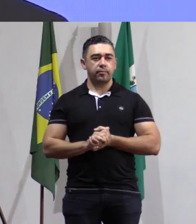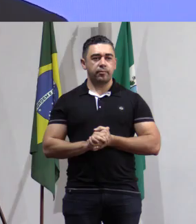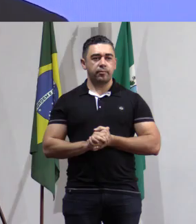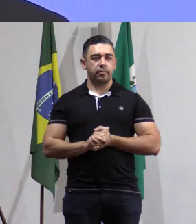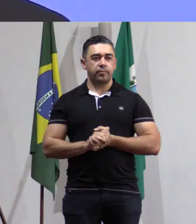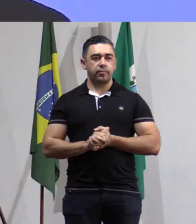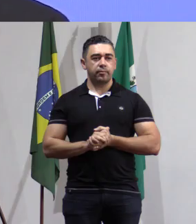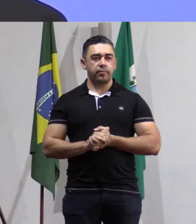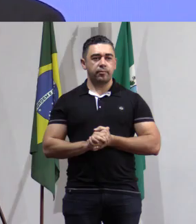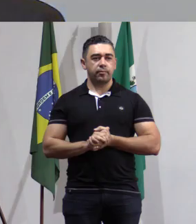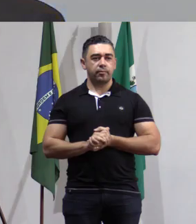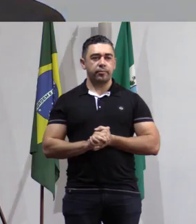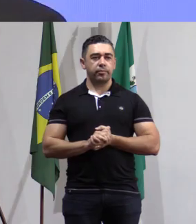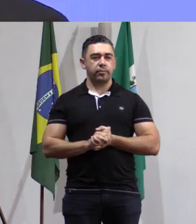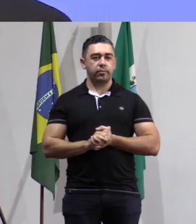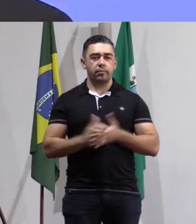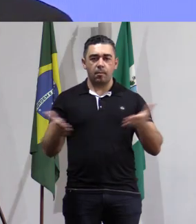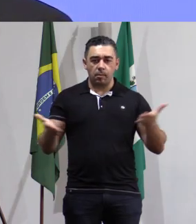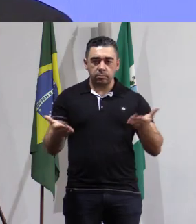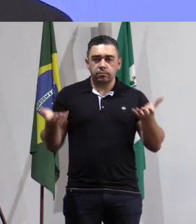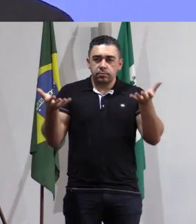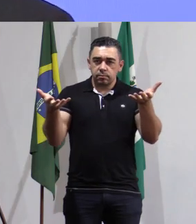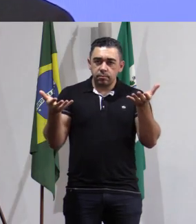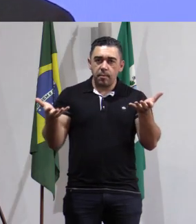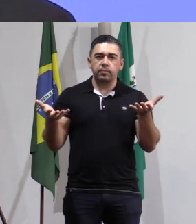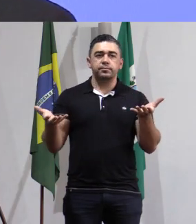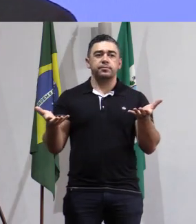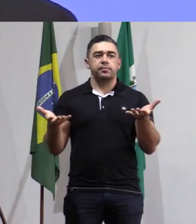Eu quero, antes de tudo,